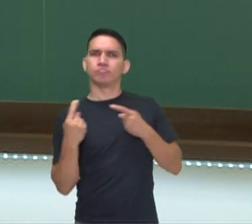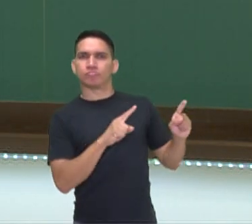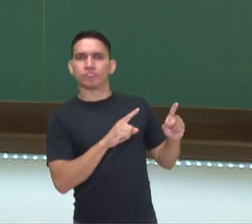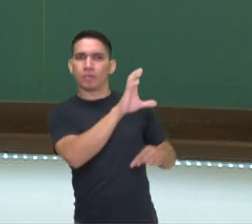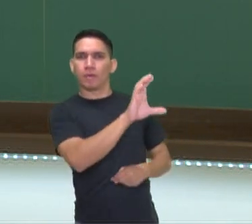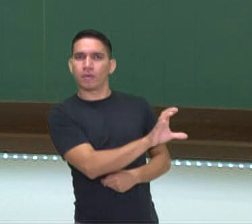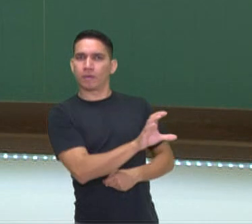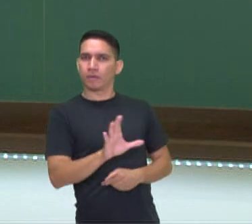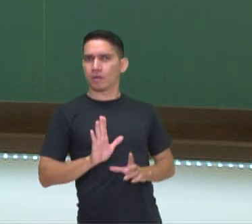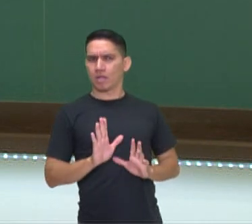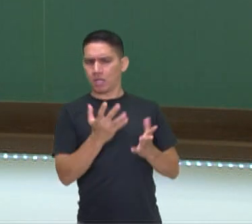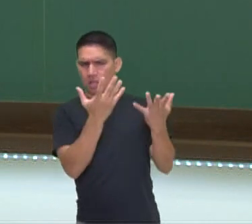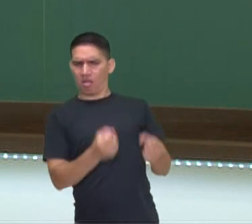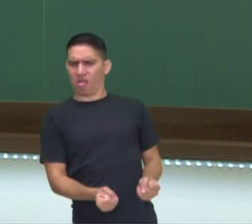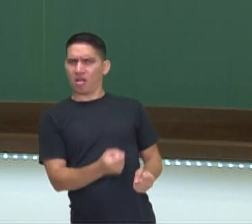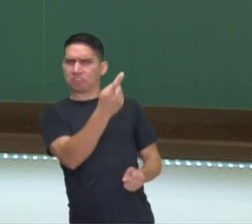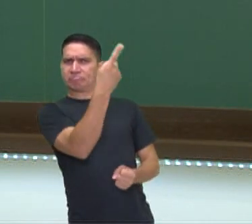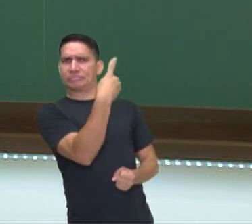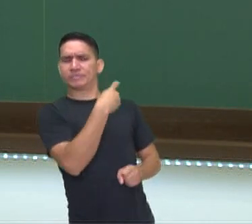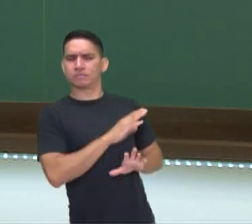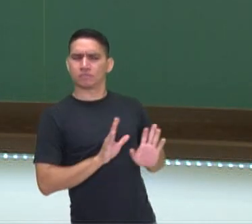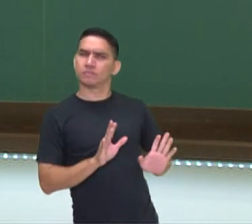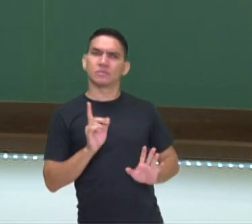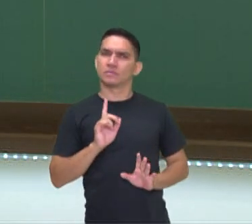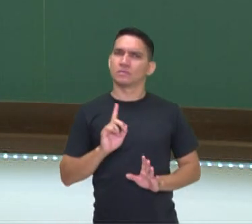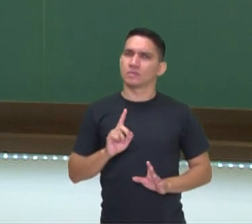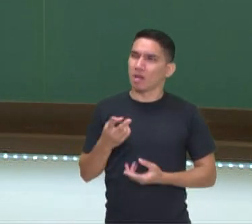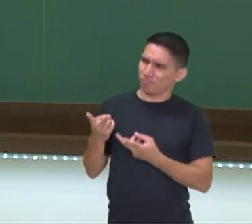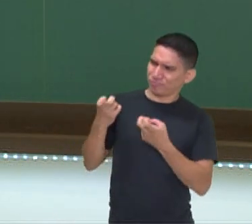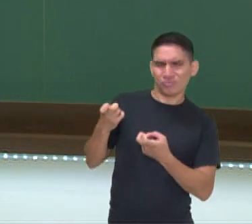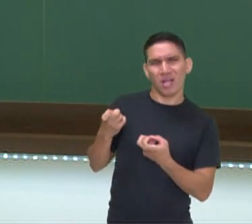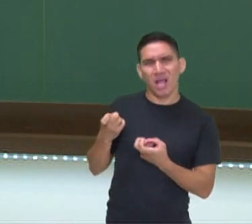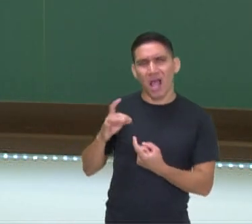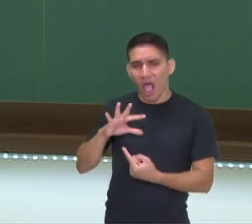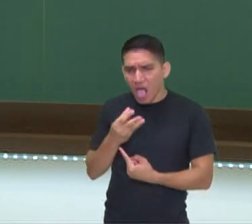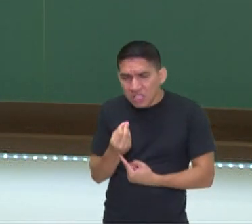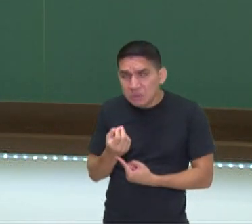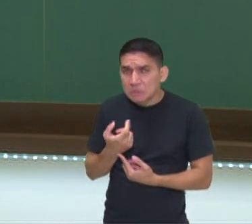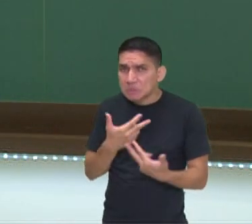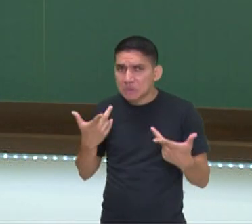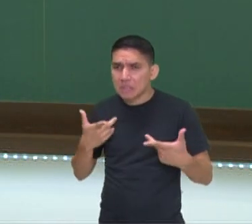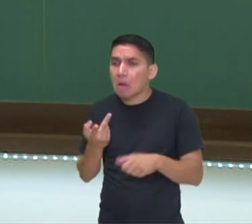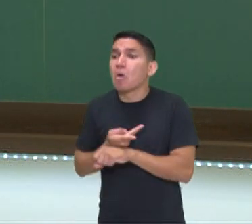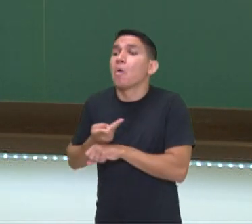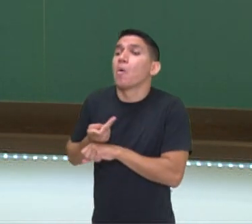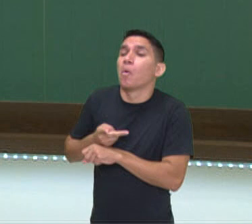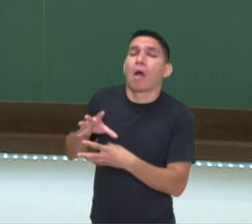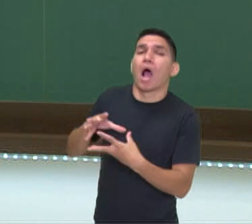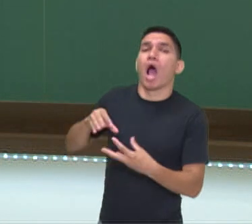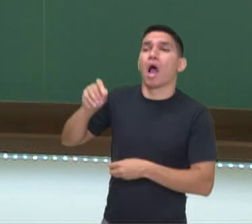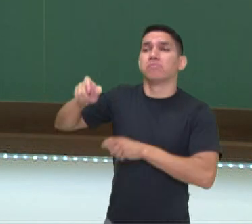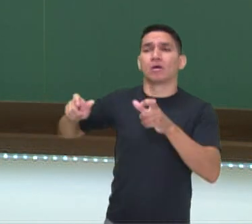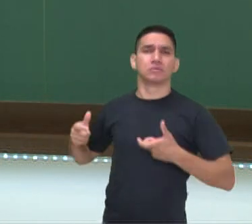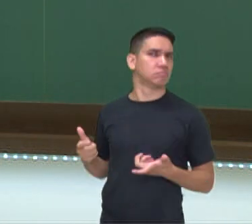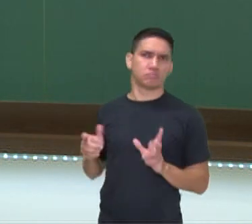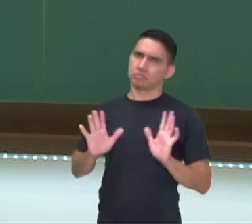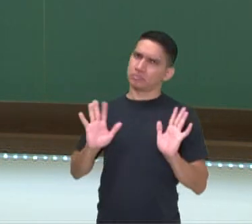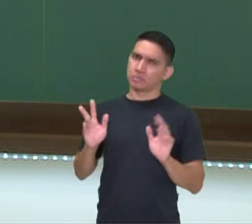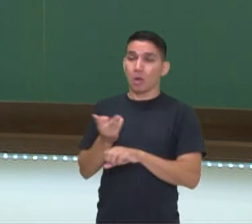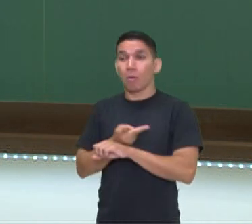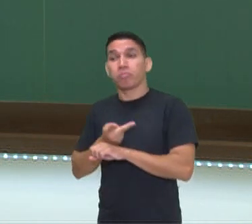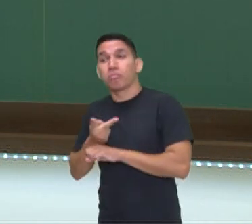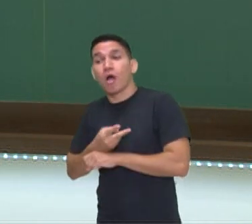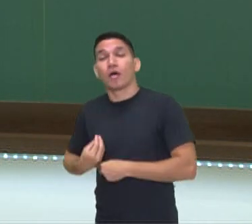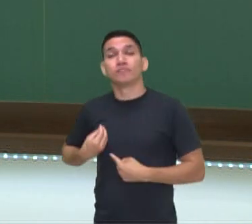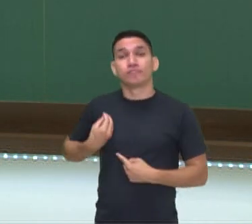regime. Você não vai ver na obra essa busca de almas, você vai ver essa busca da vida